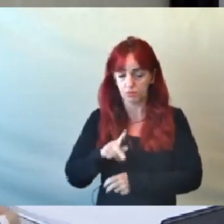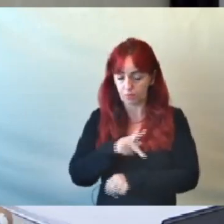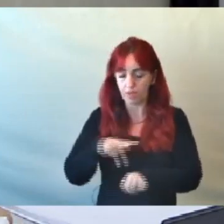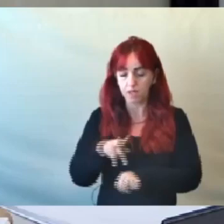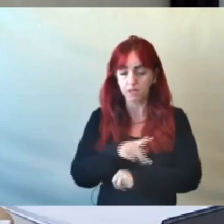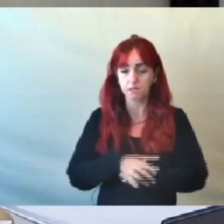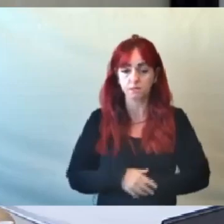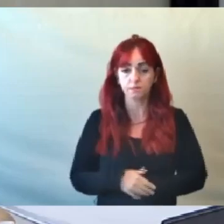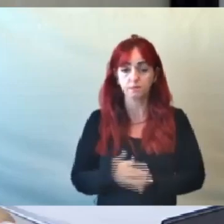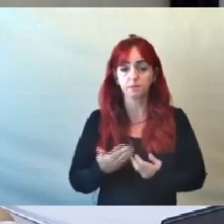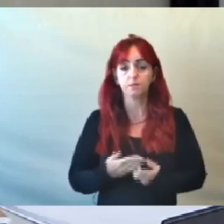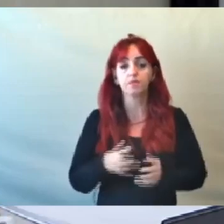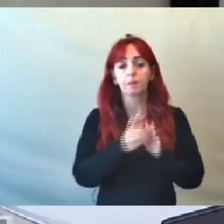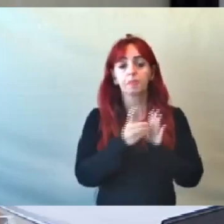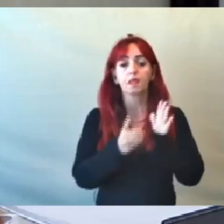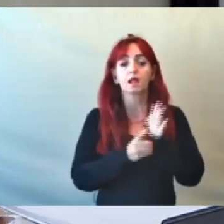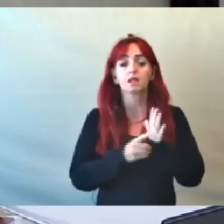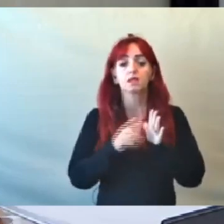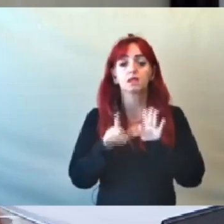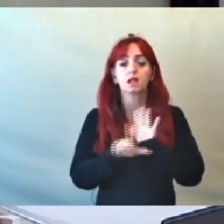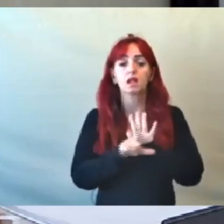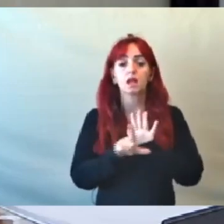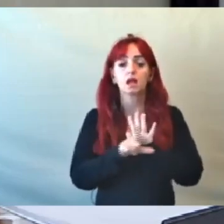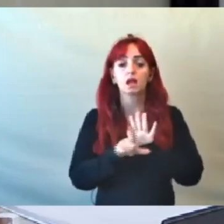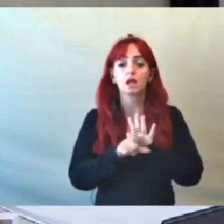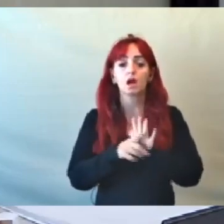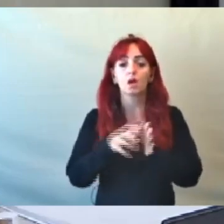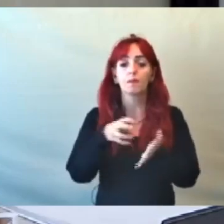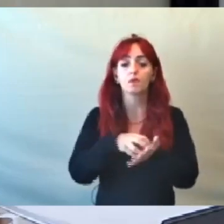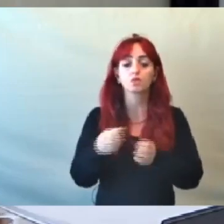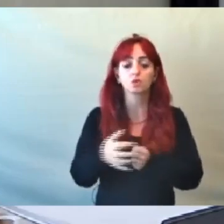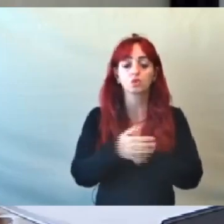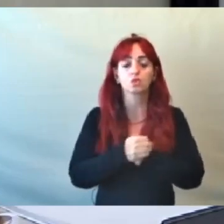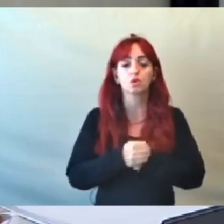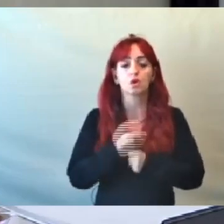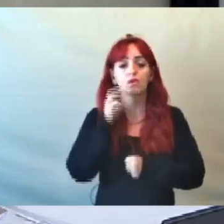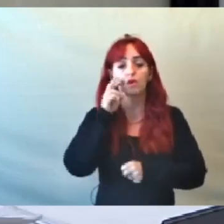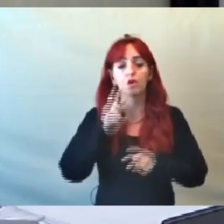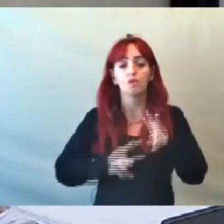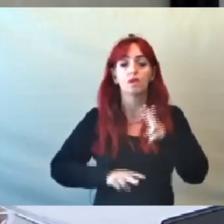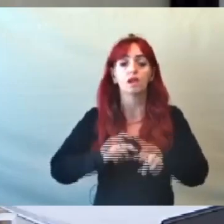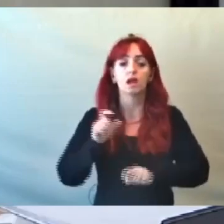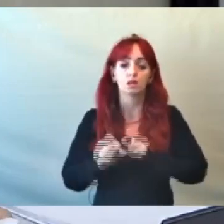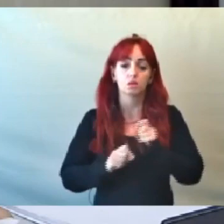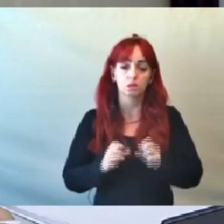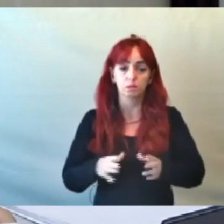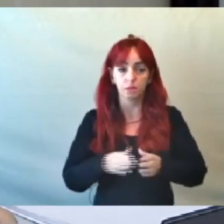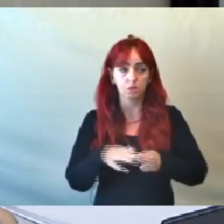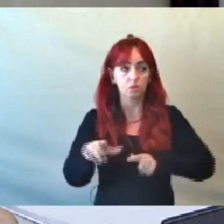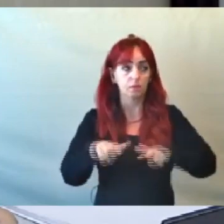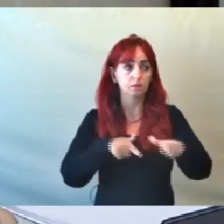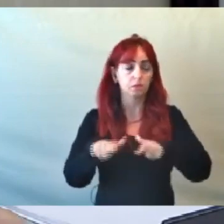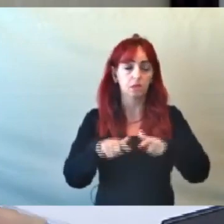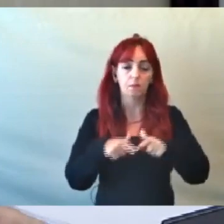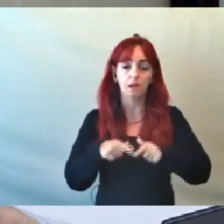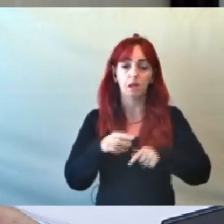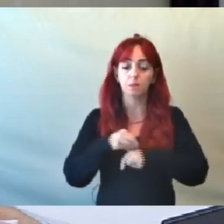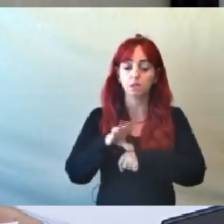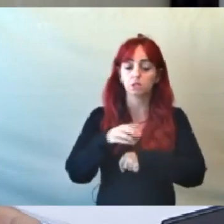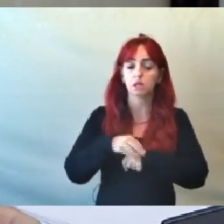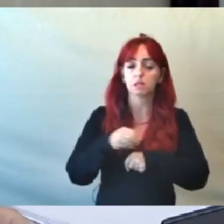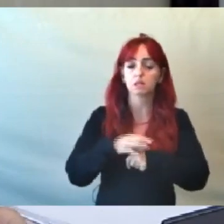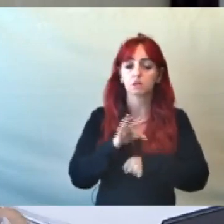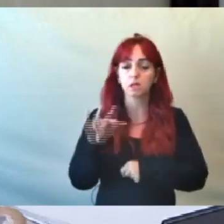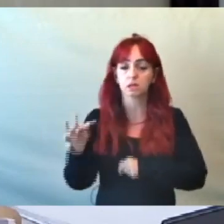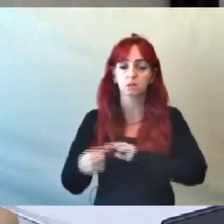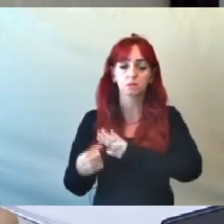impostas pela proteção cultural foram consideradas pelo grupo de trabalho para indicação das técnicas apontadas nos relatórios, os